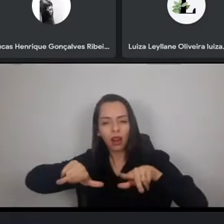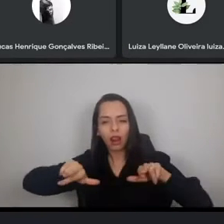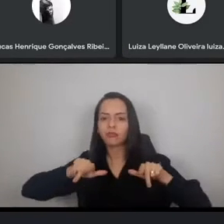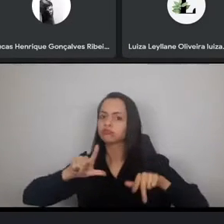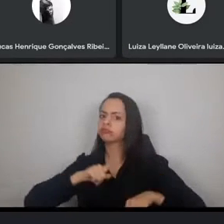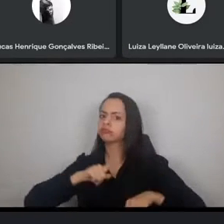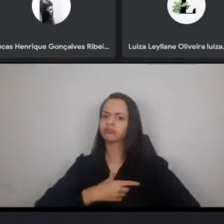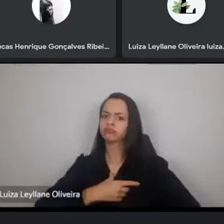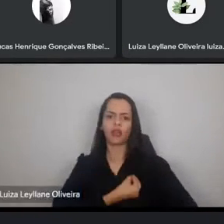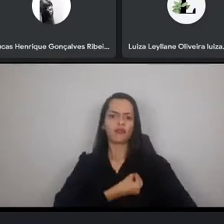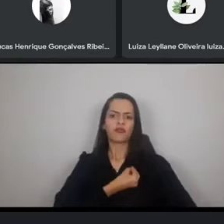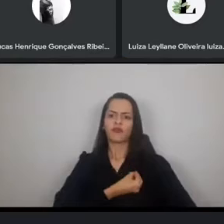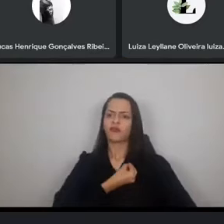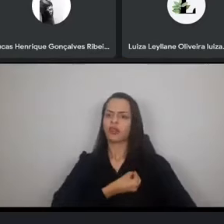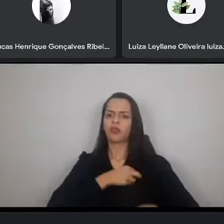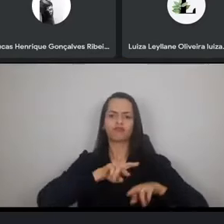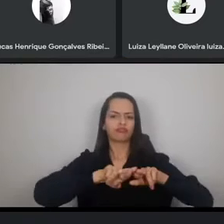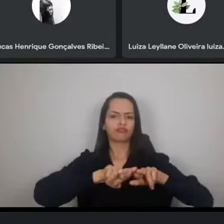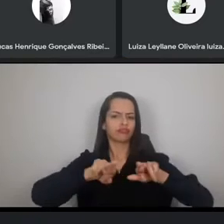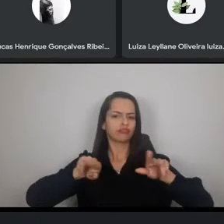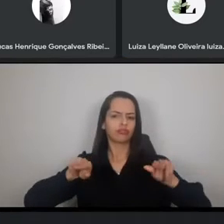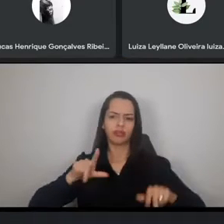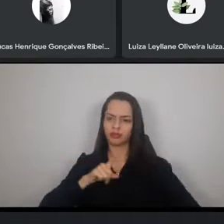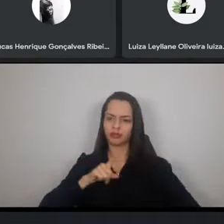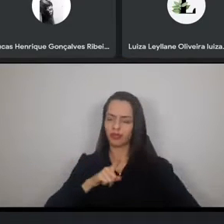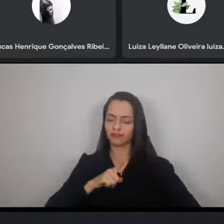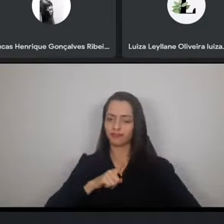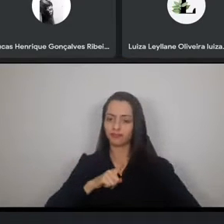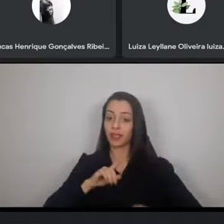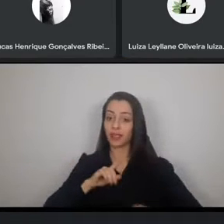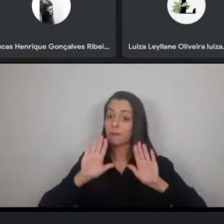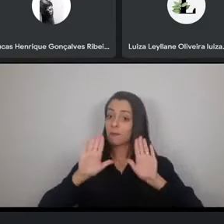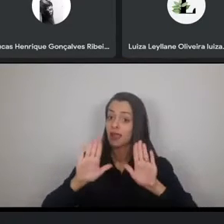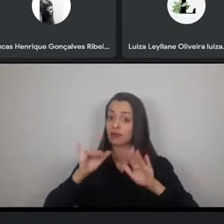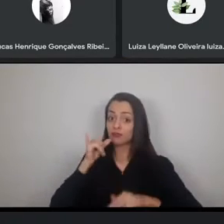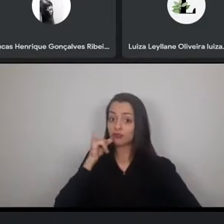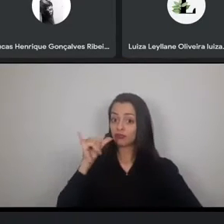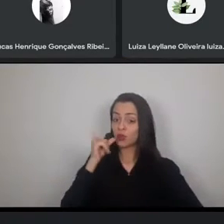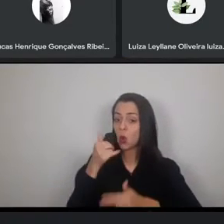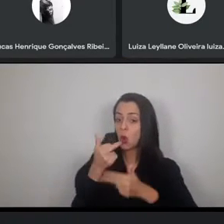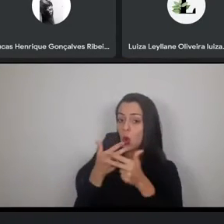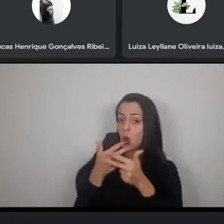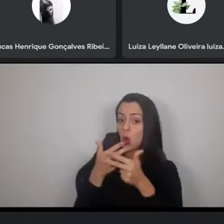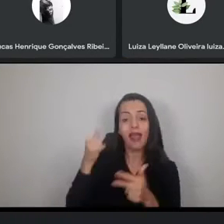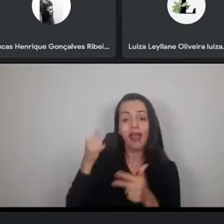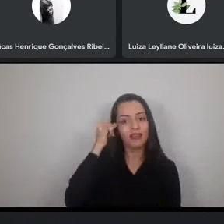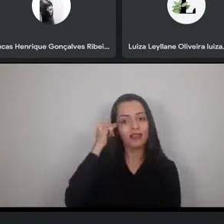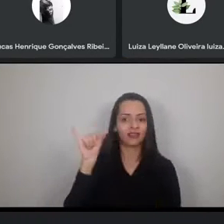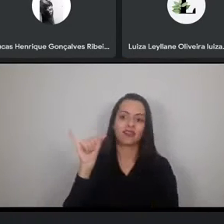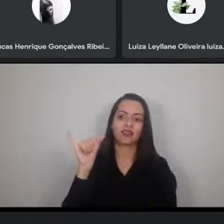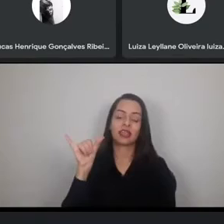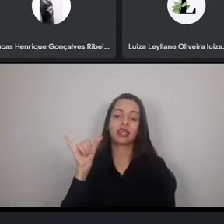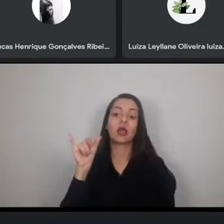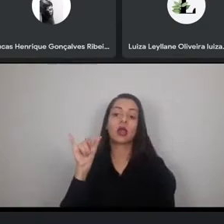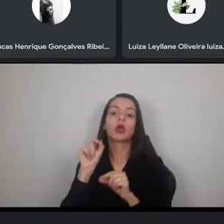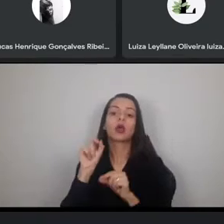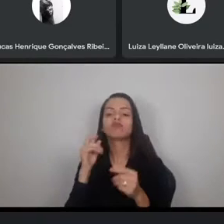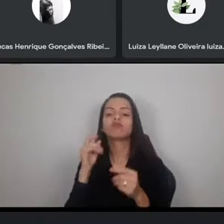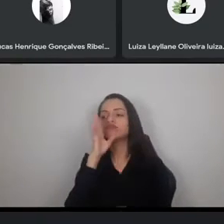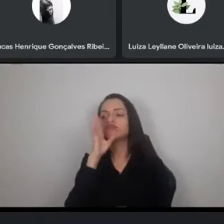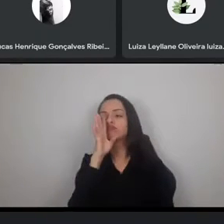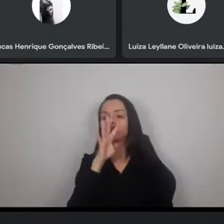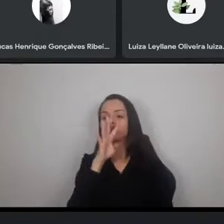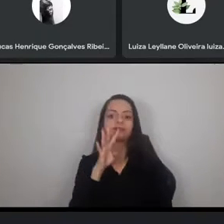eletricidade, alguns fatores não podem ser negligenciados. Alguns procedimentos de segurança, principalmente. Por quê?